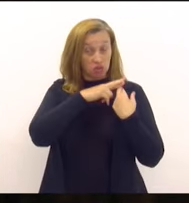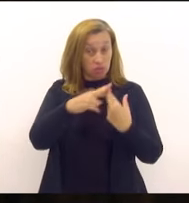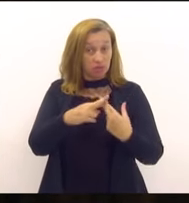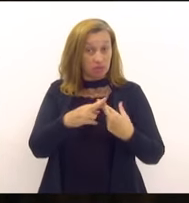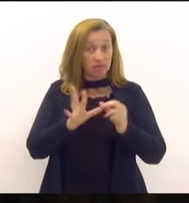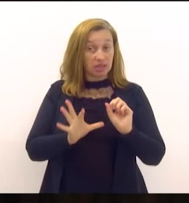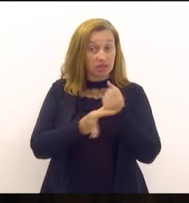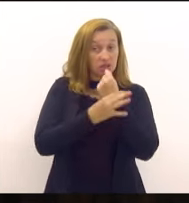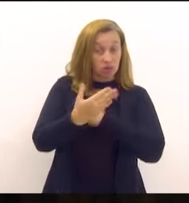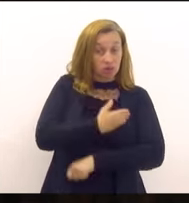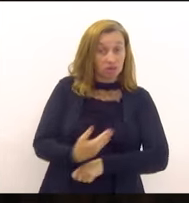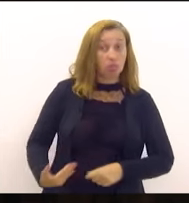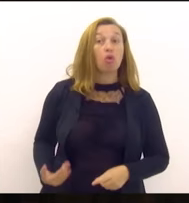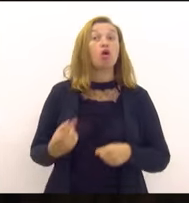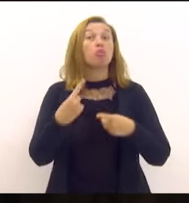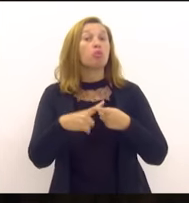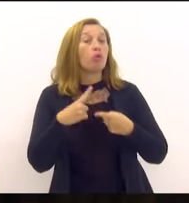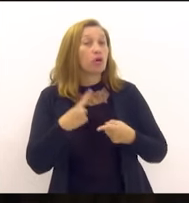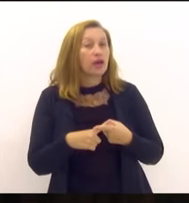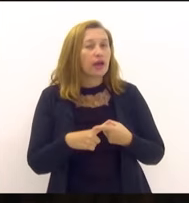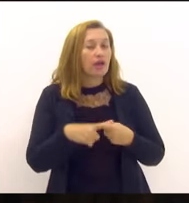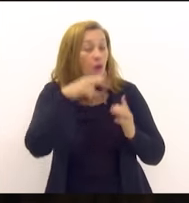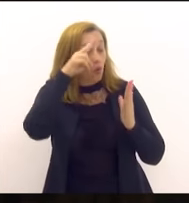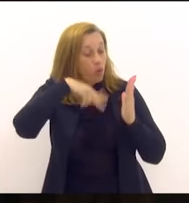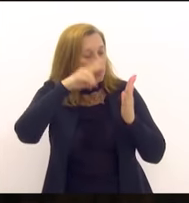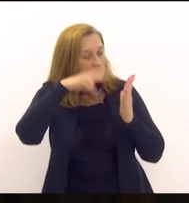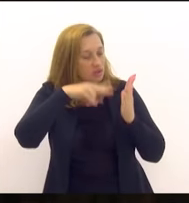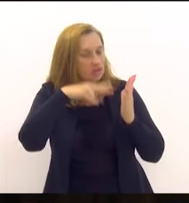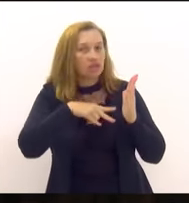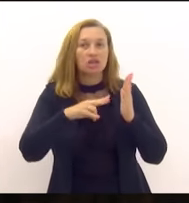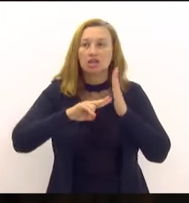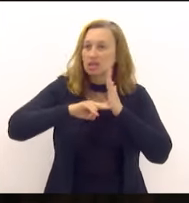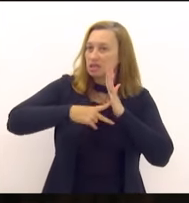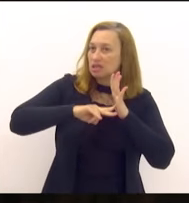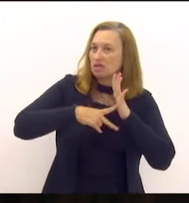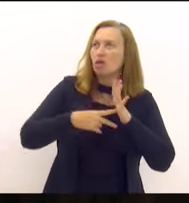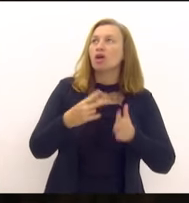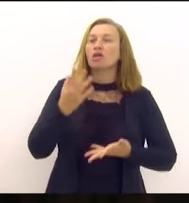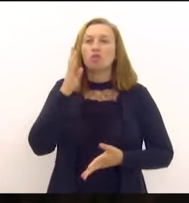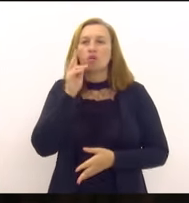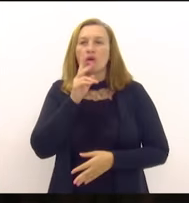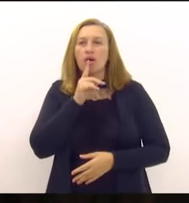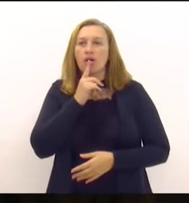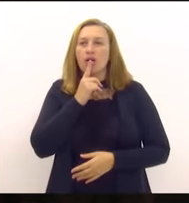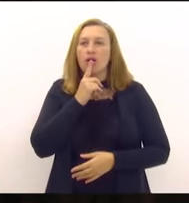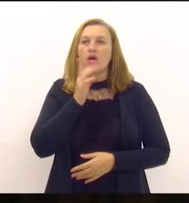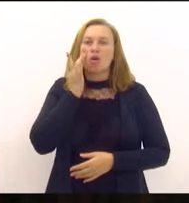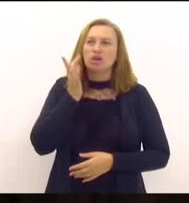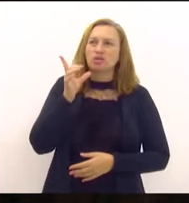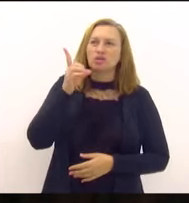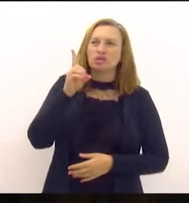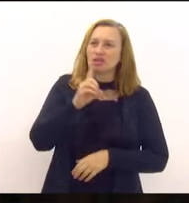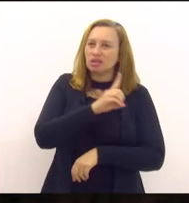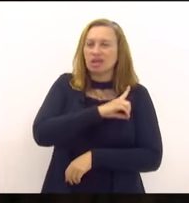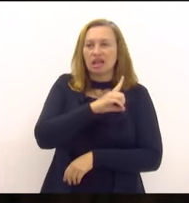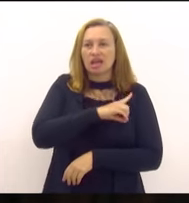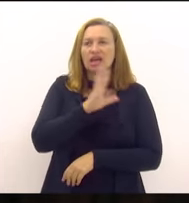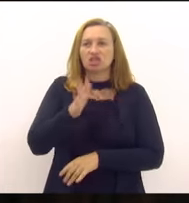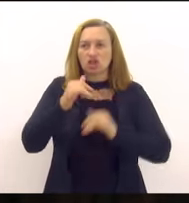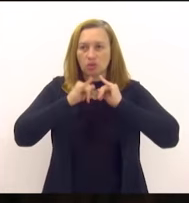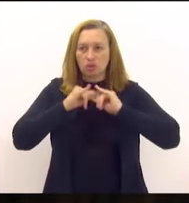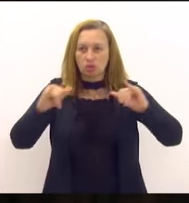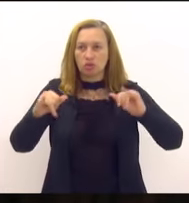segurança pública. Porque, lendo a nota do sindicato, e se não me falha a memória, esse delegado que já está noticiado,